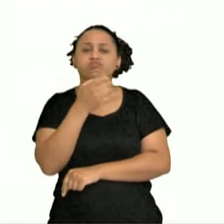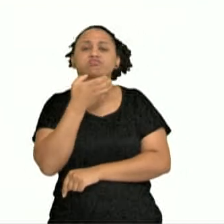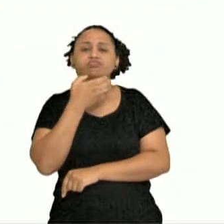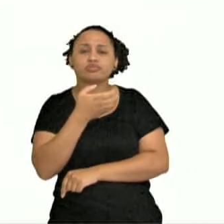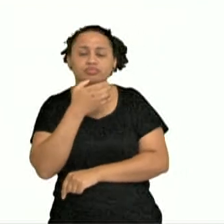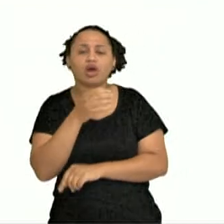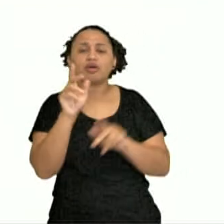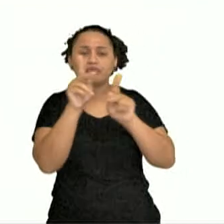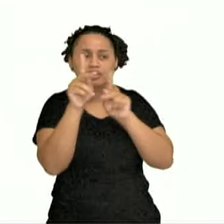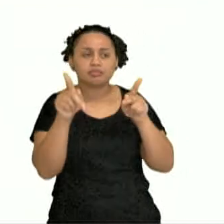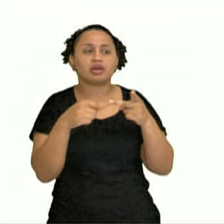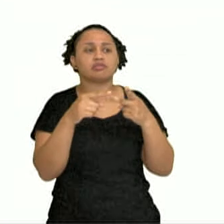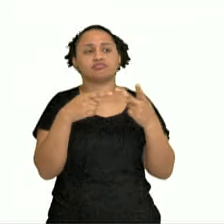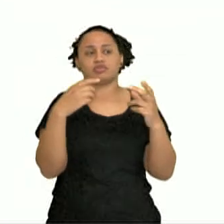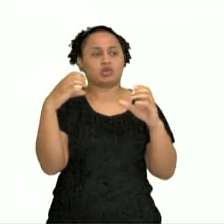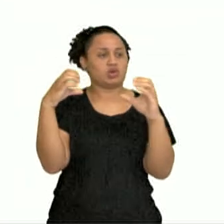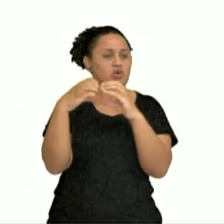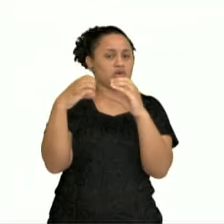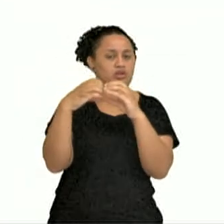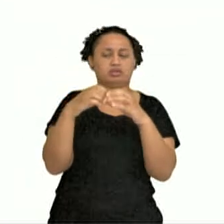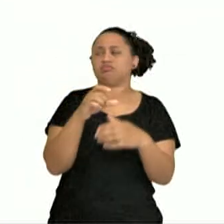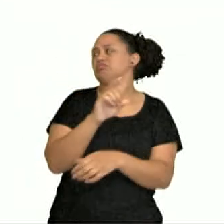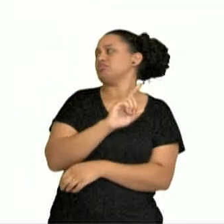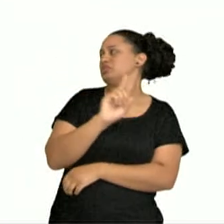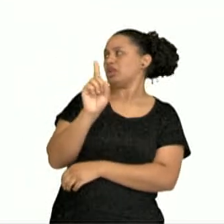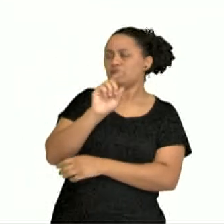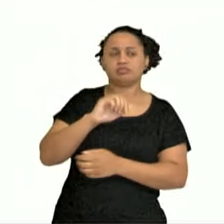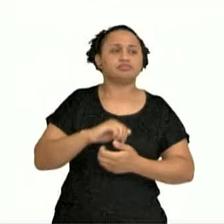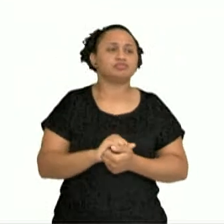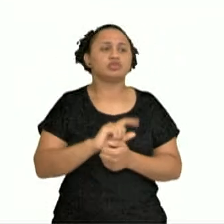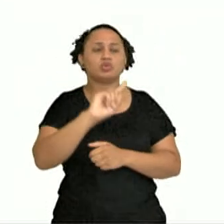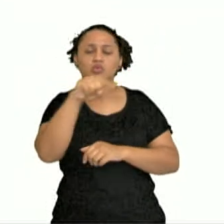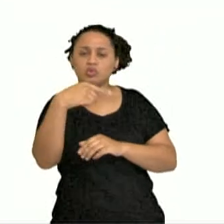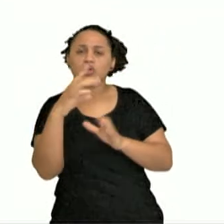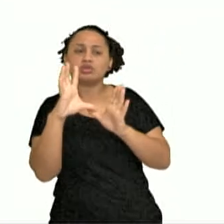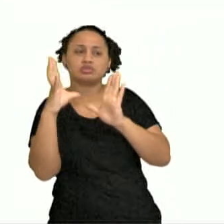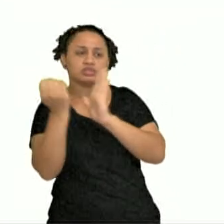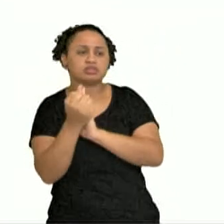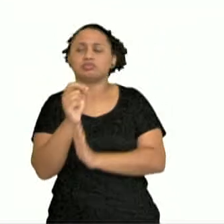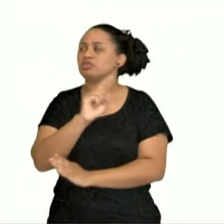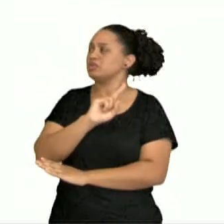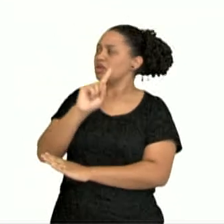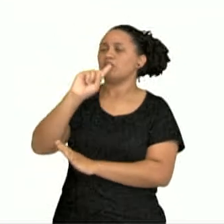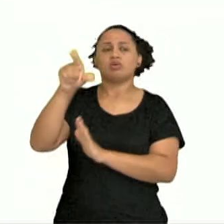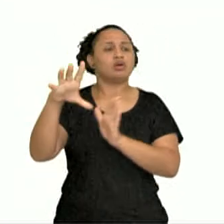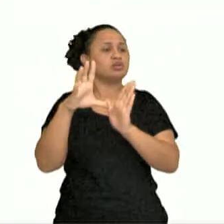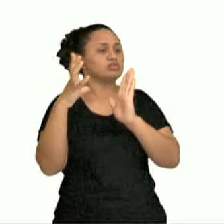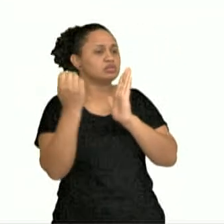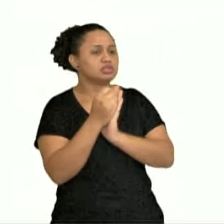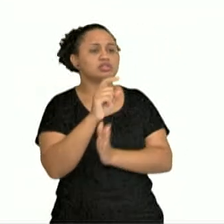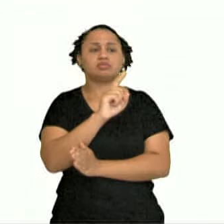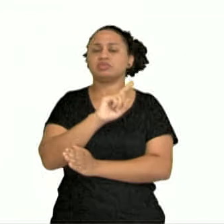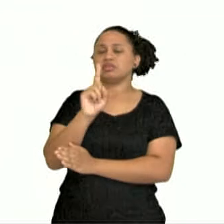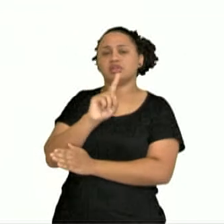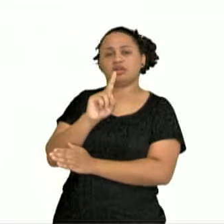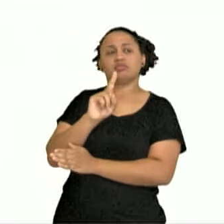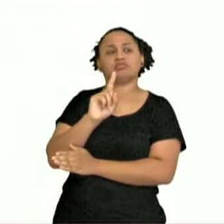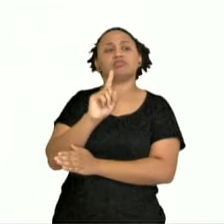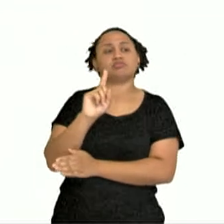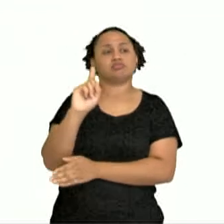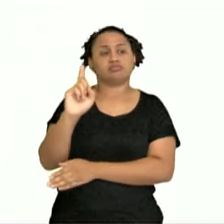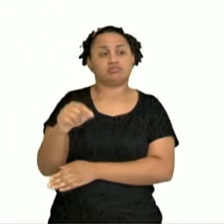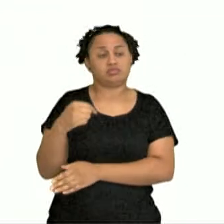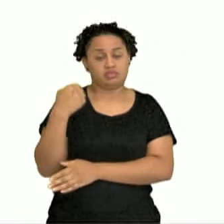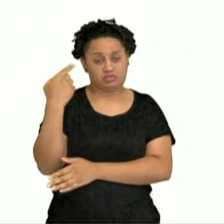Um coração, no. Um outro símbolo, no. Mais um símbolo, no. Mais um símbolo, no. Até